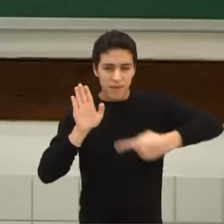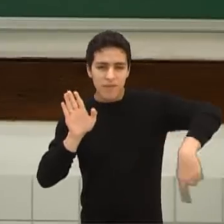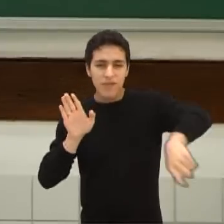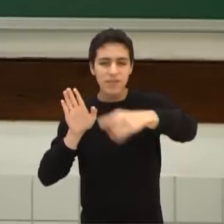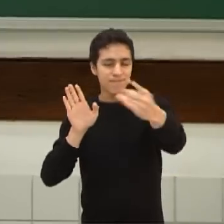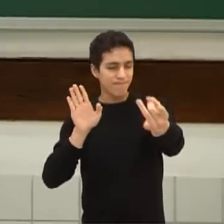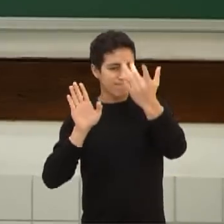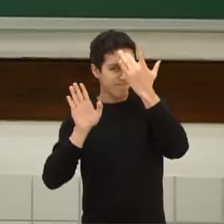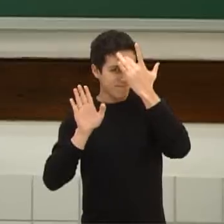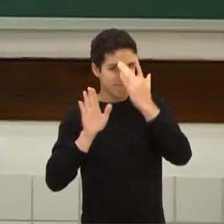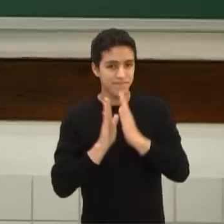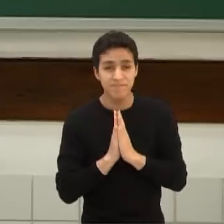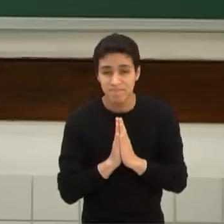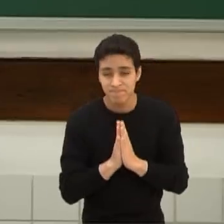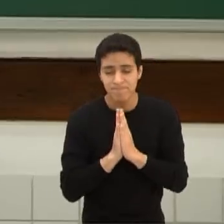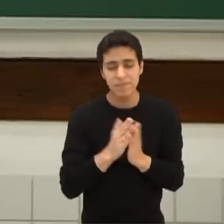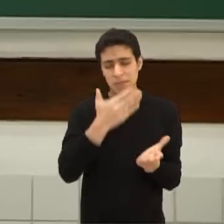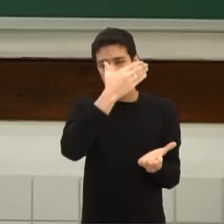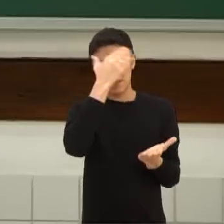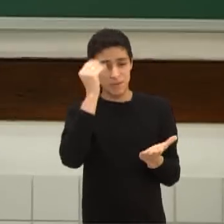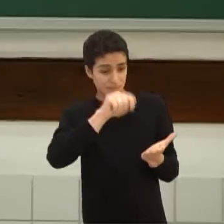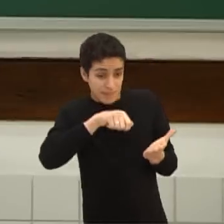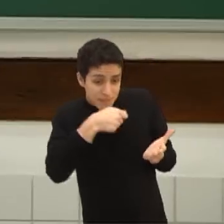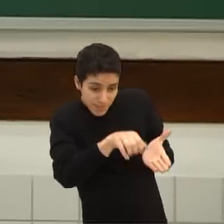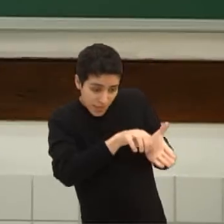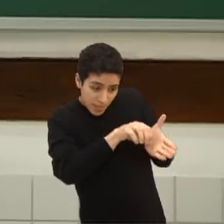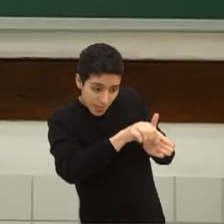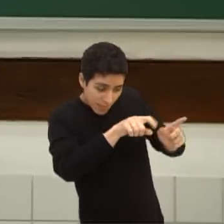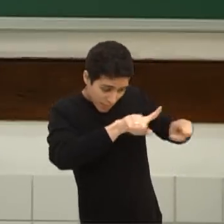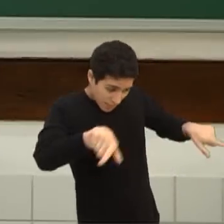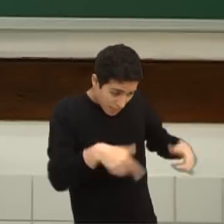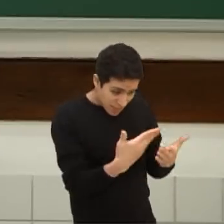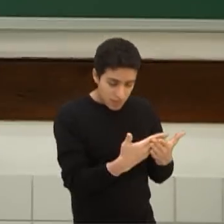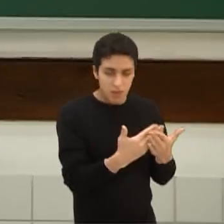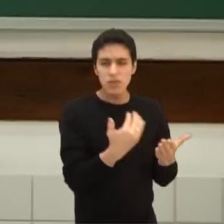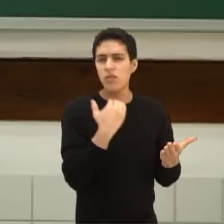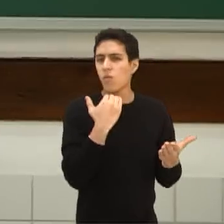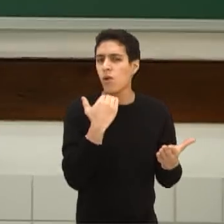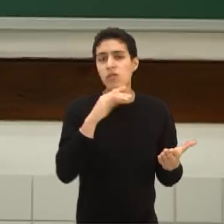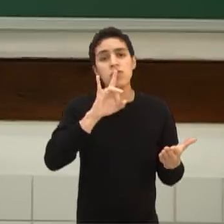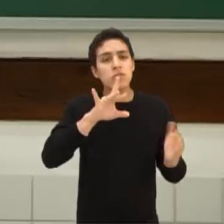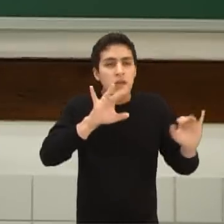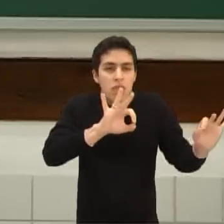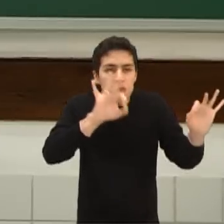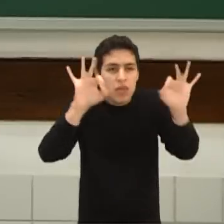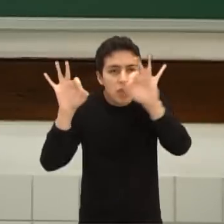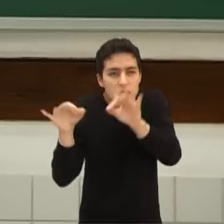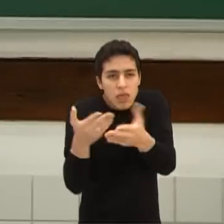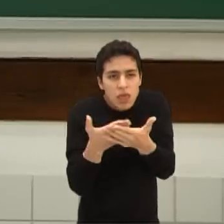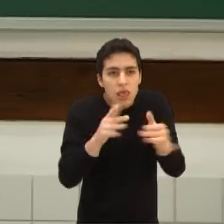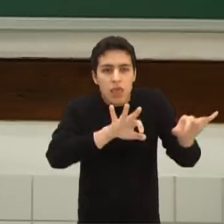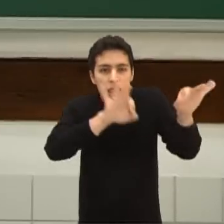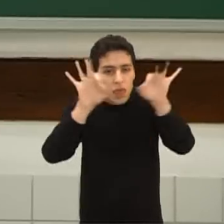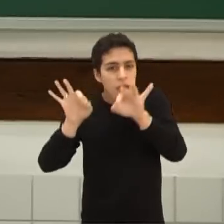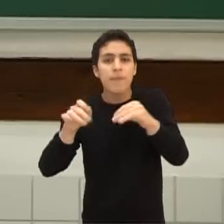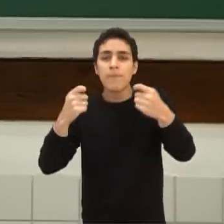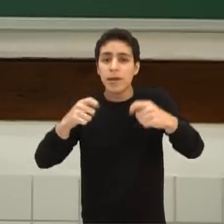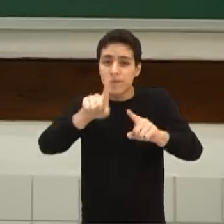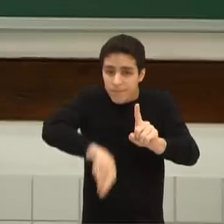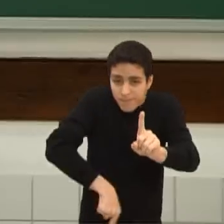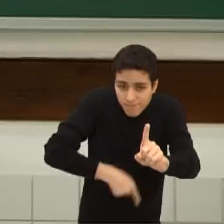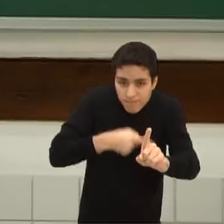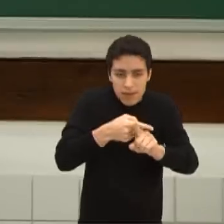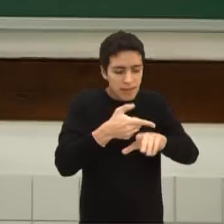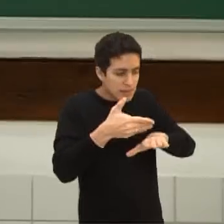Não esqueçam de acessar o Classroom, não adianta só assistir as aulas online. Tem que acessar o